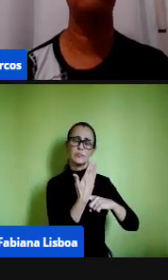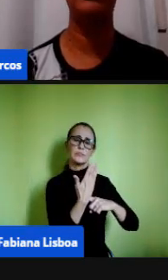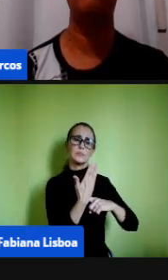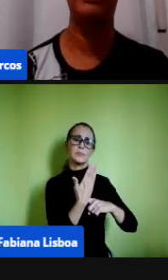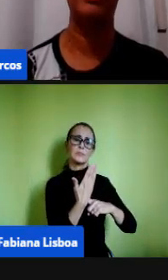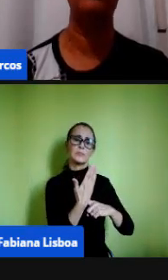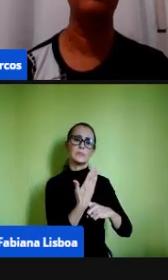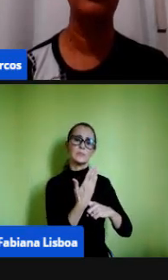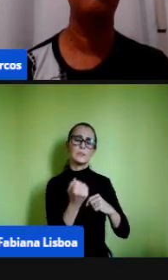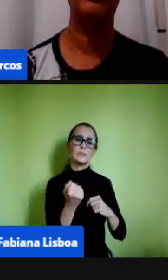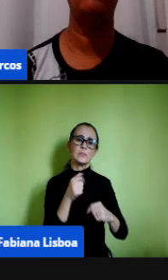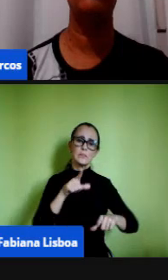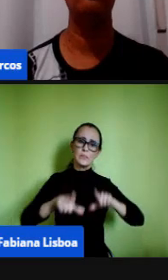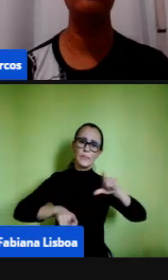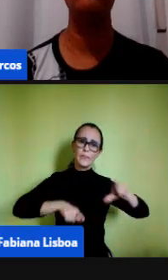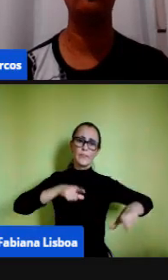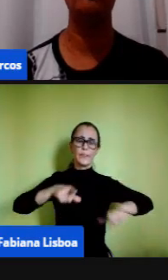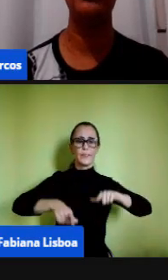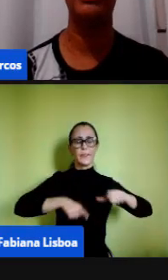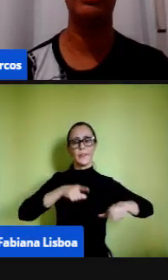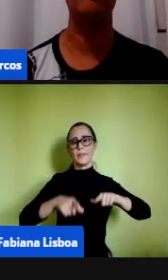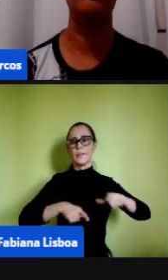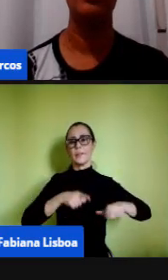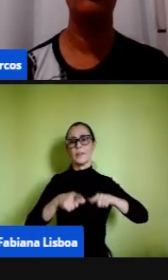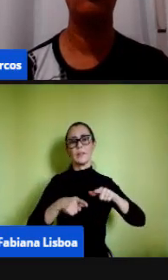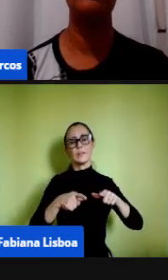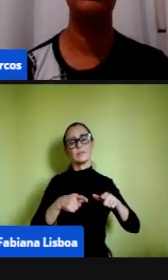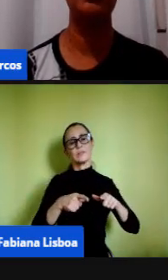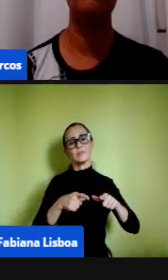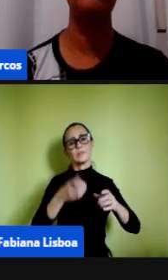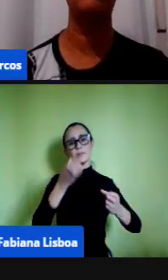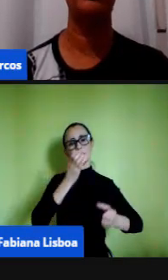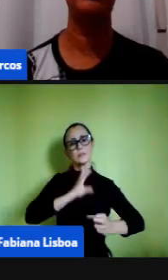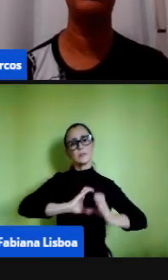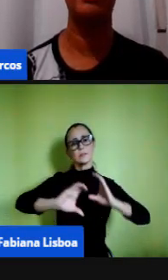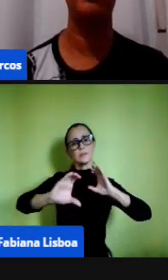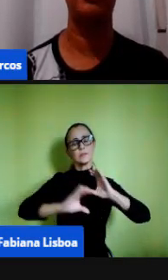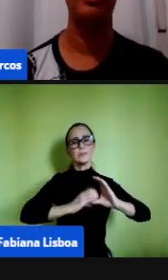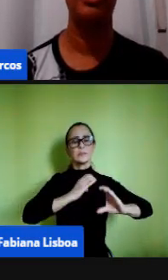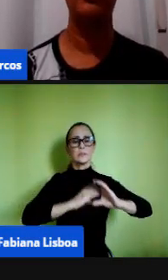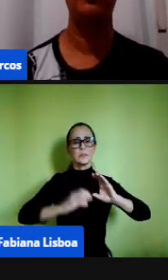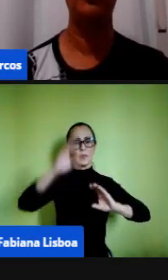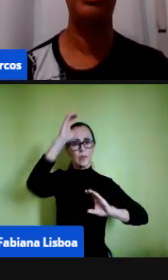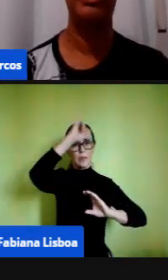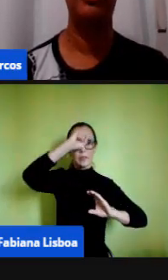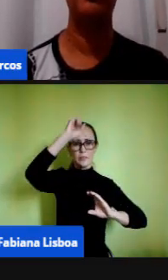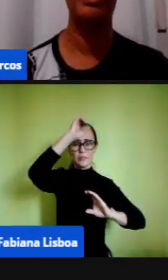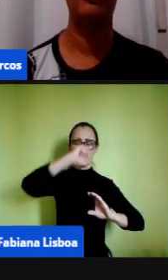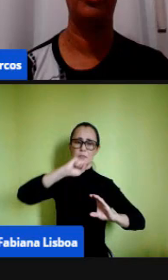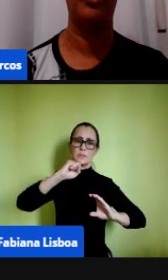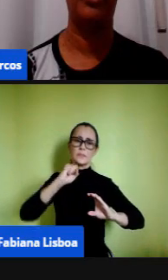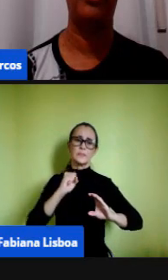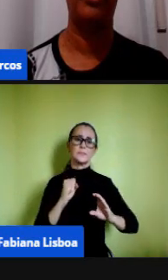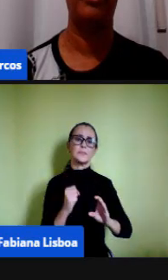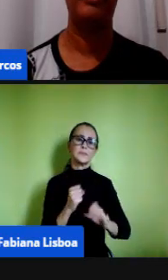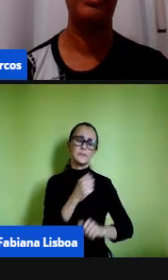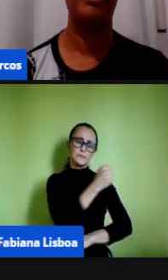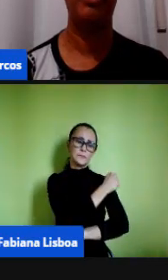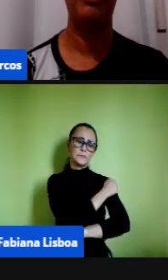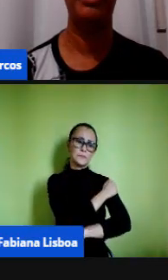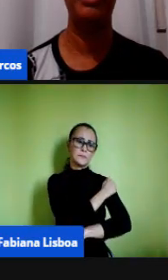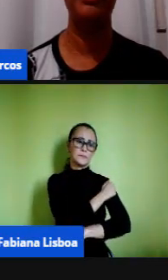o nosso trabalho para nós nos comunicarmos com os ritmos de aprendizagem dos